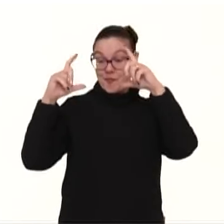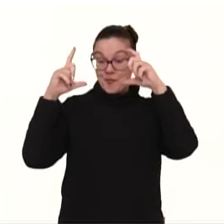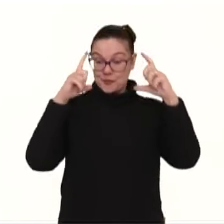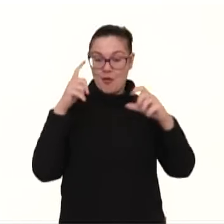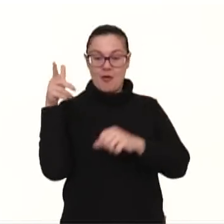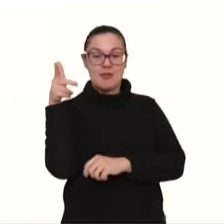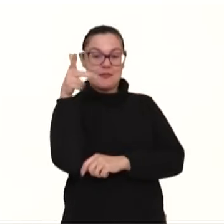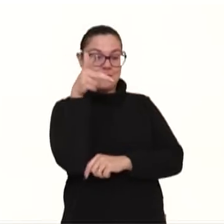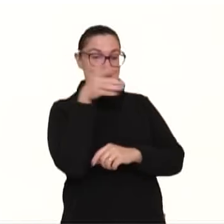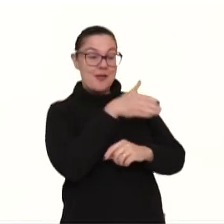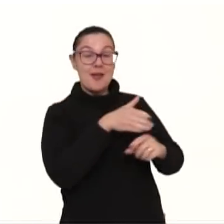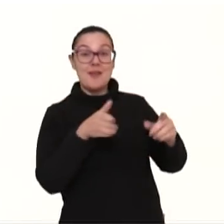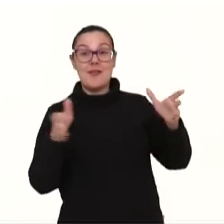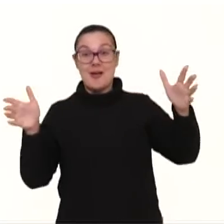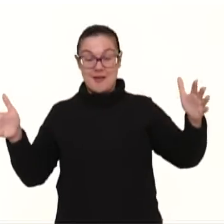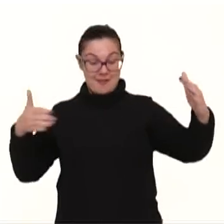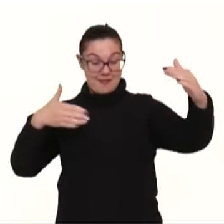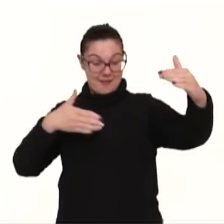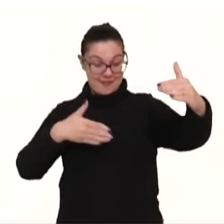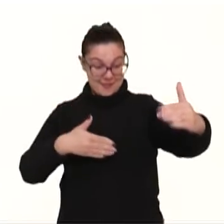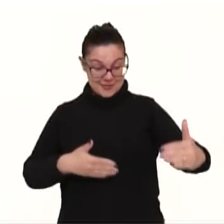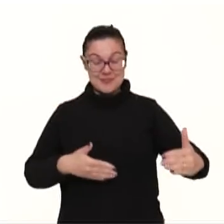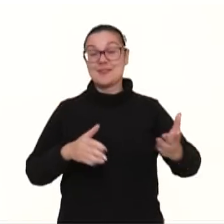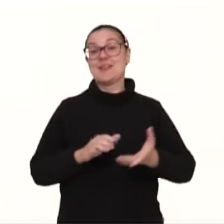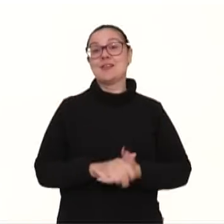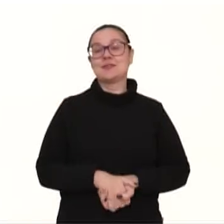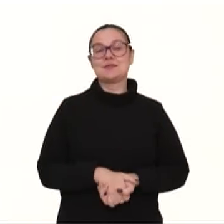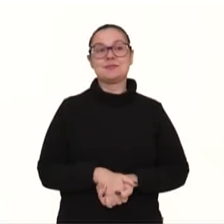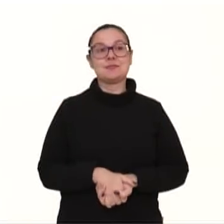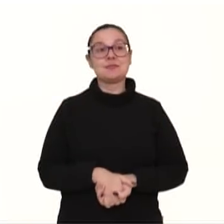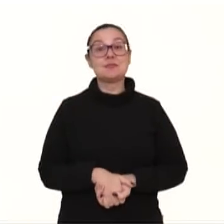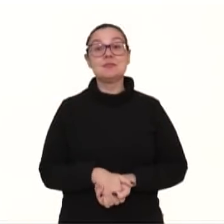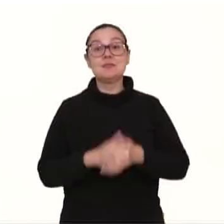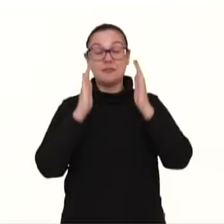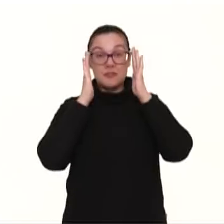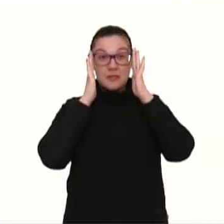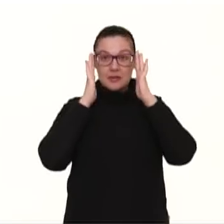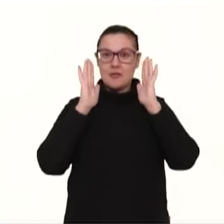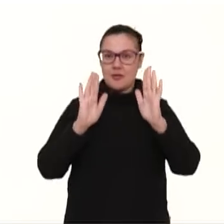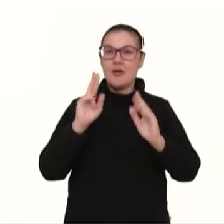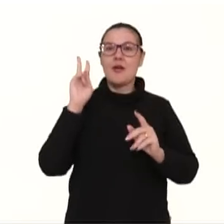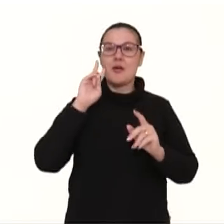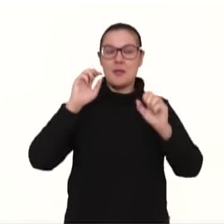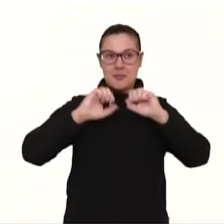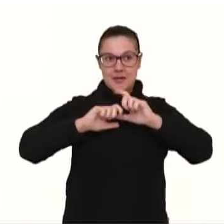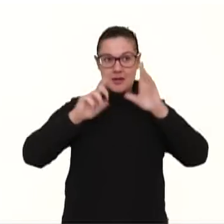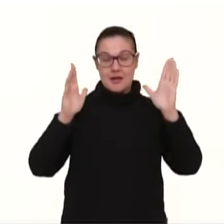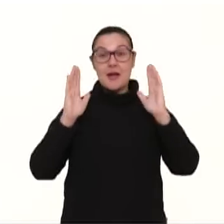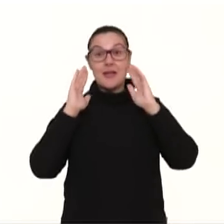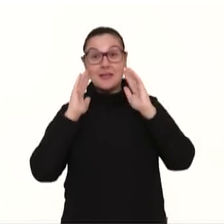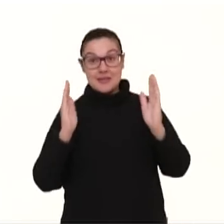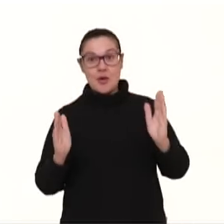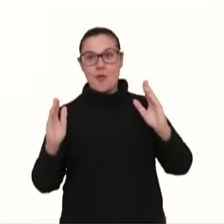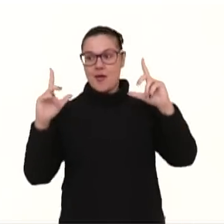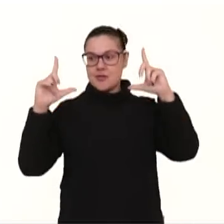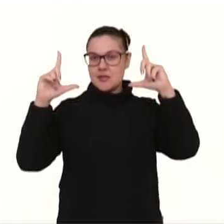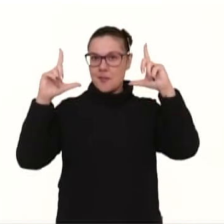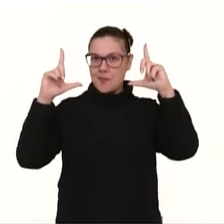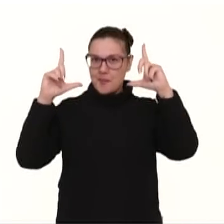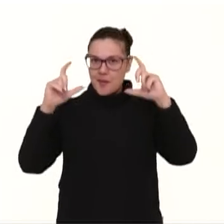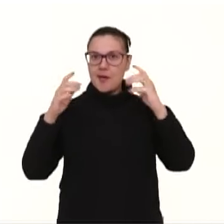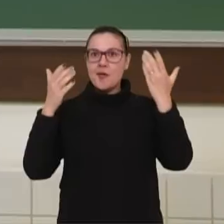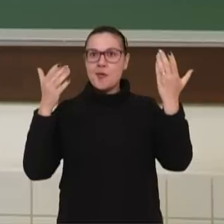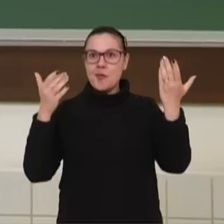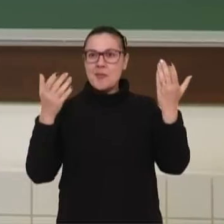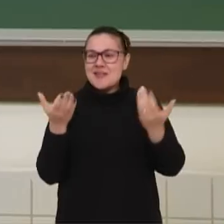fotógrafos ambulantes que utilizavam máquinas em forma de caixa. Então, só para deixar bem claro, essas máquinas elas